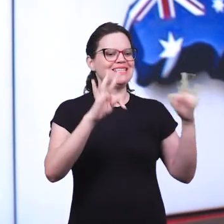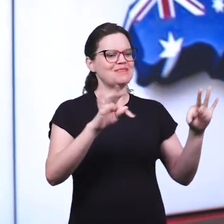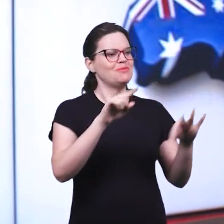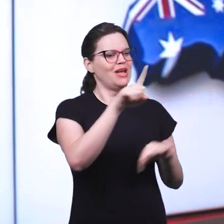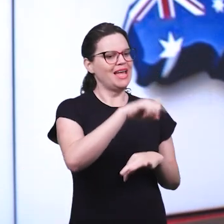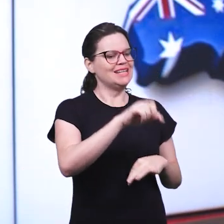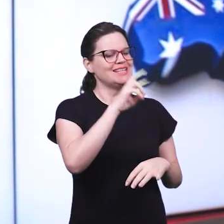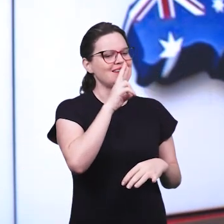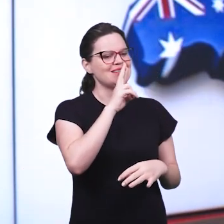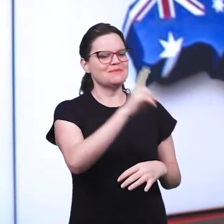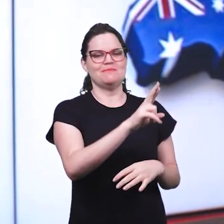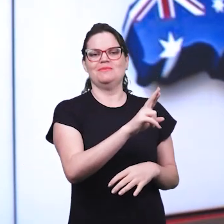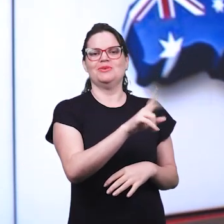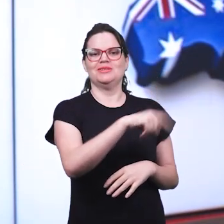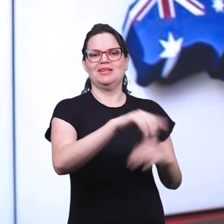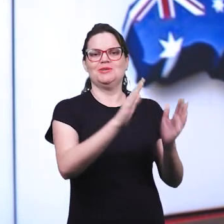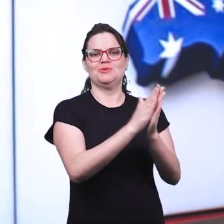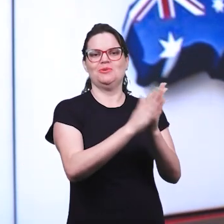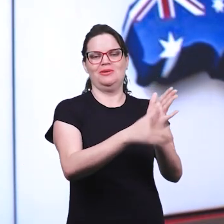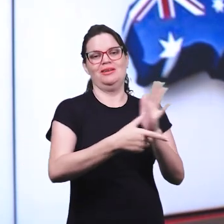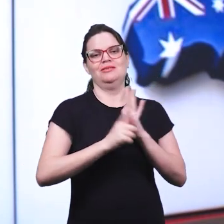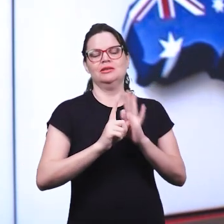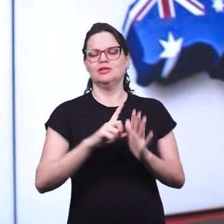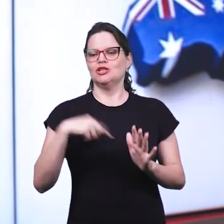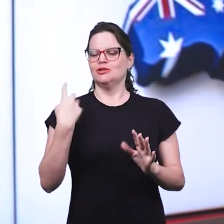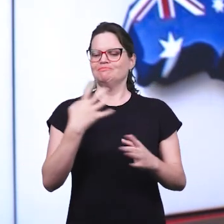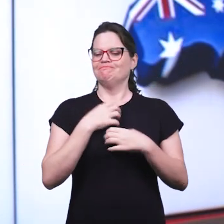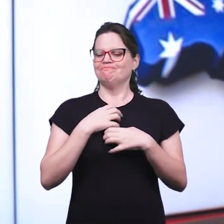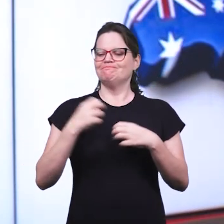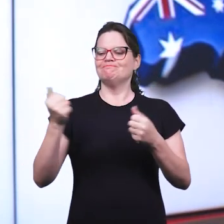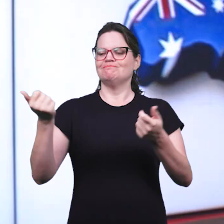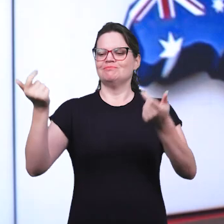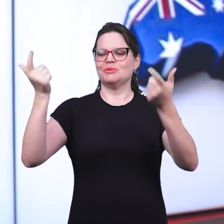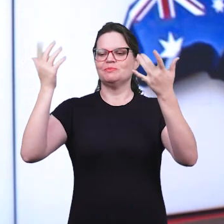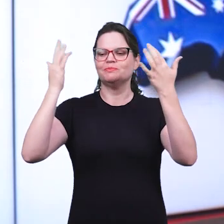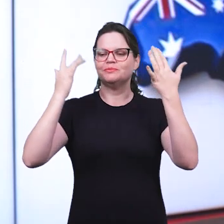às suas orações. Isso para nós é realmente